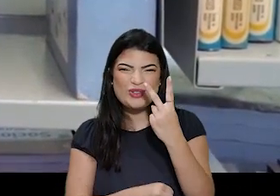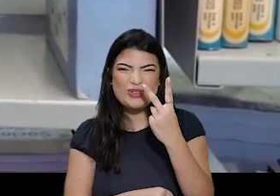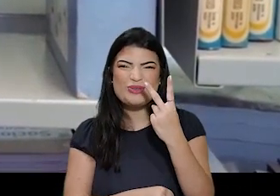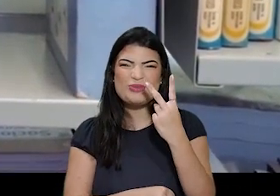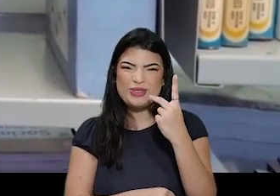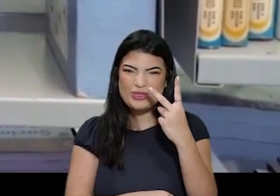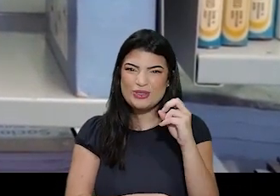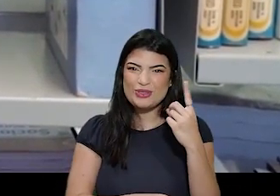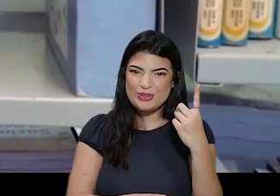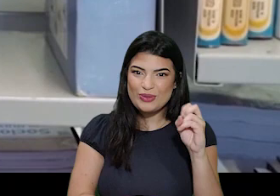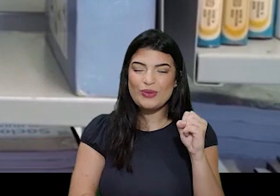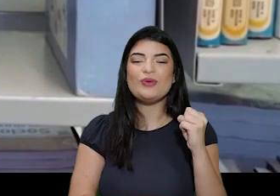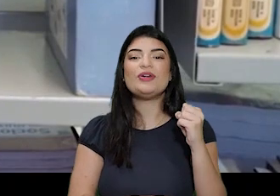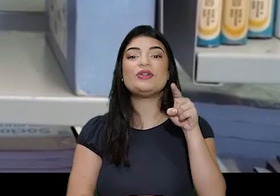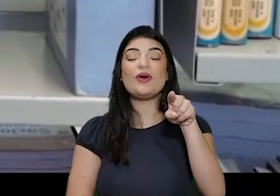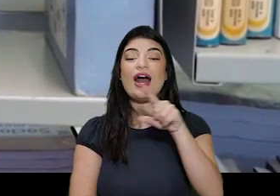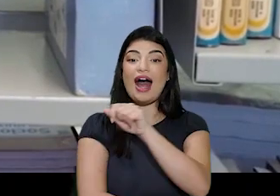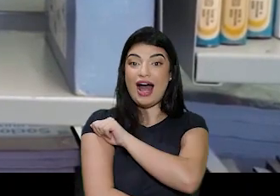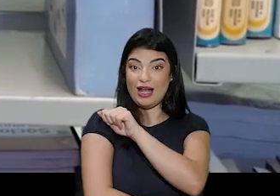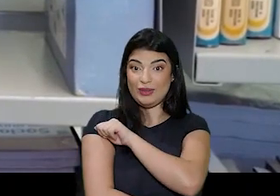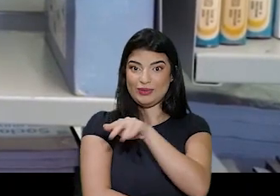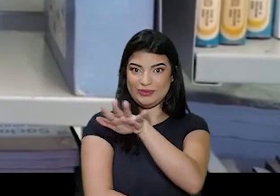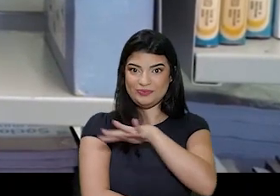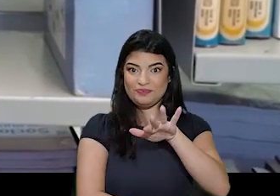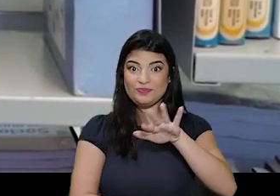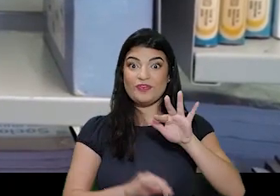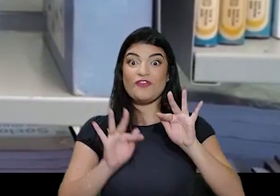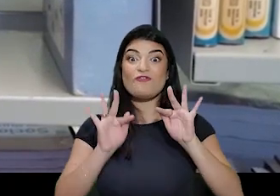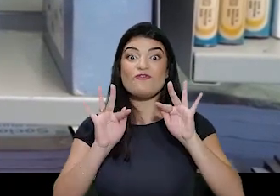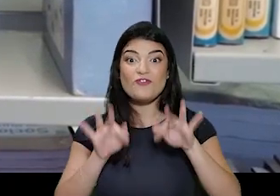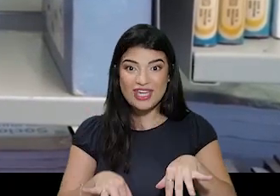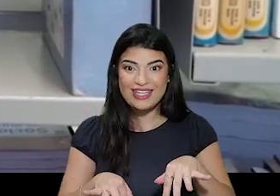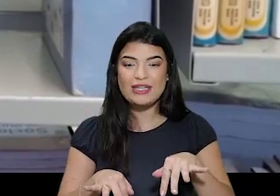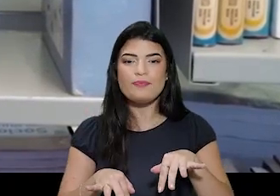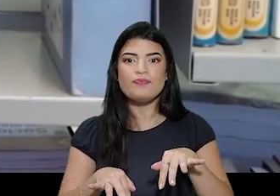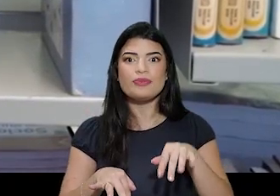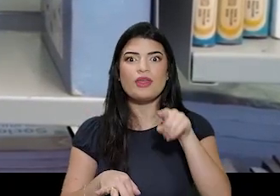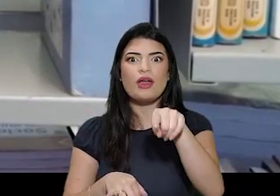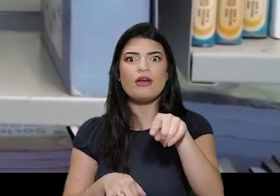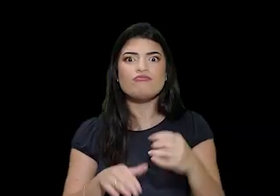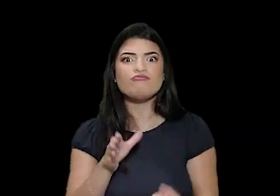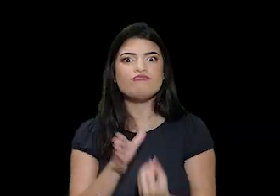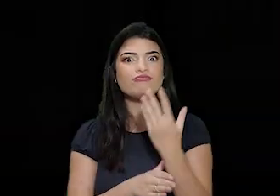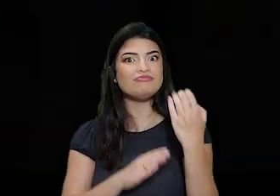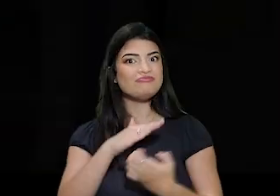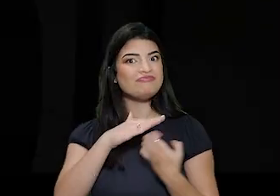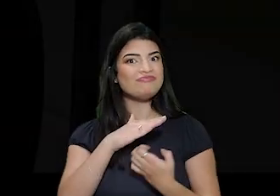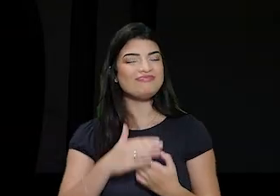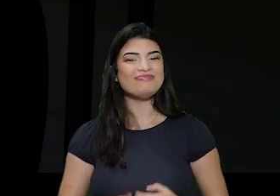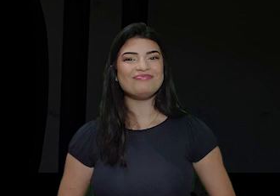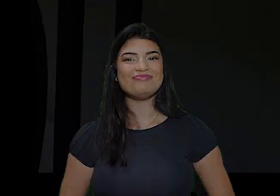promovida pela escola, e os alunos, depois dessa feira, acabaram abrindo uma empresa.